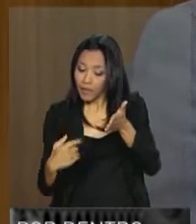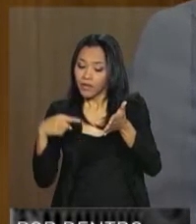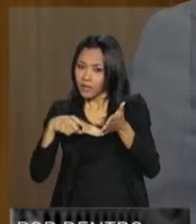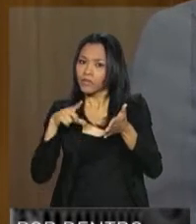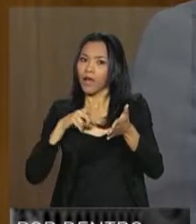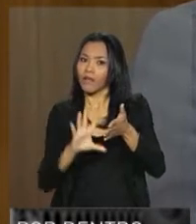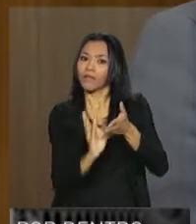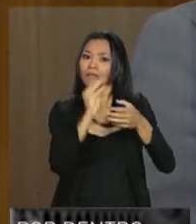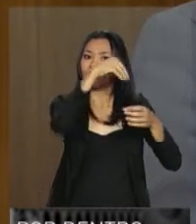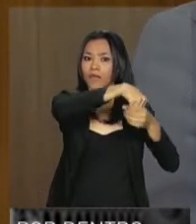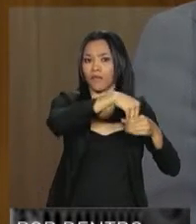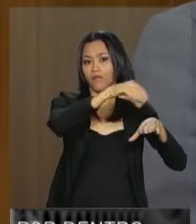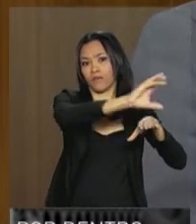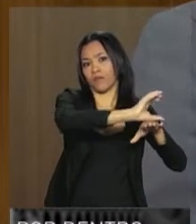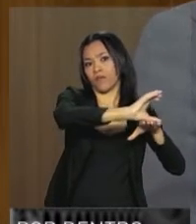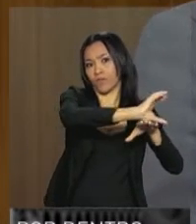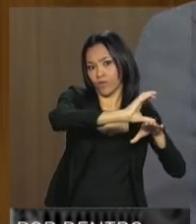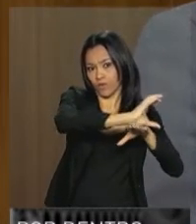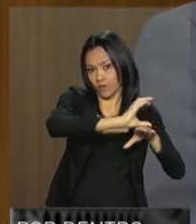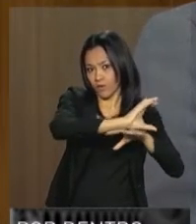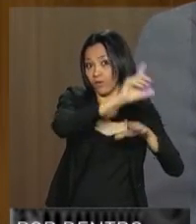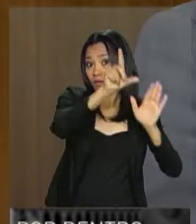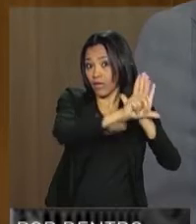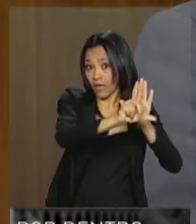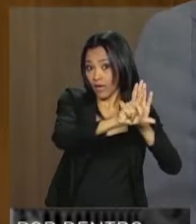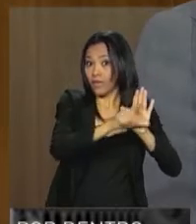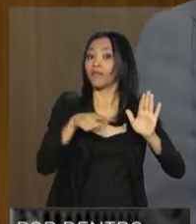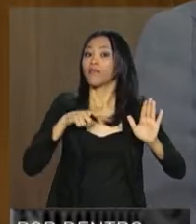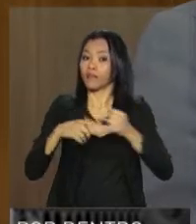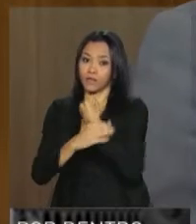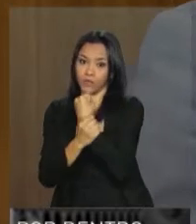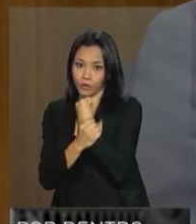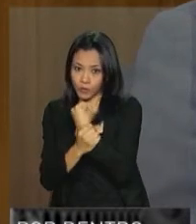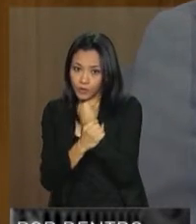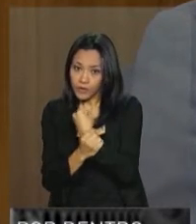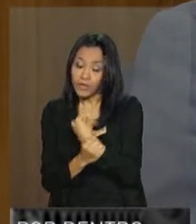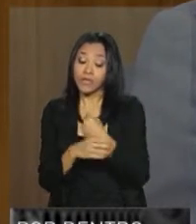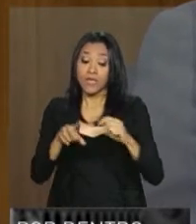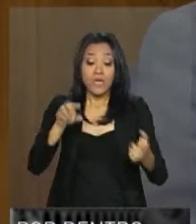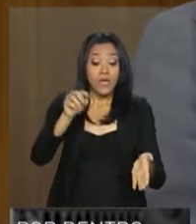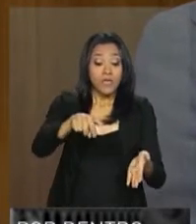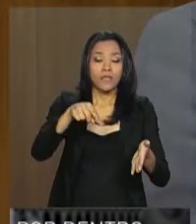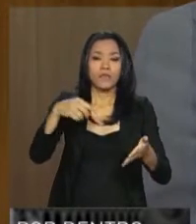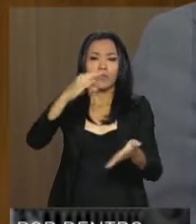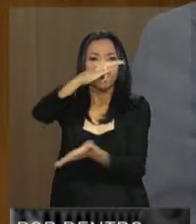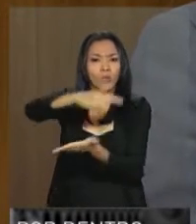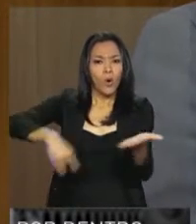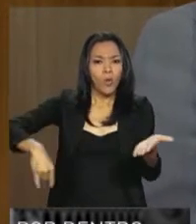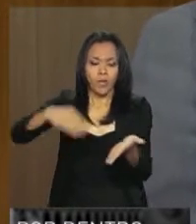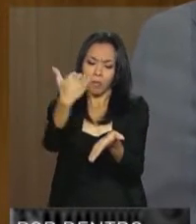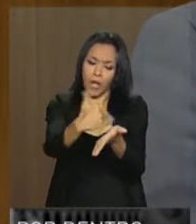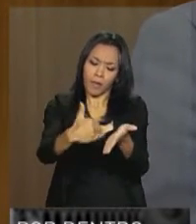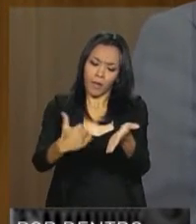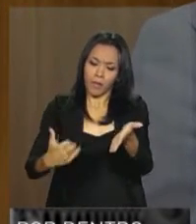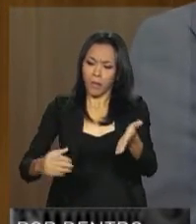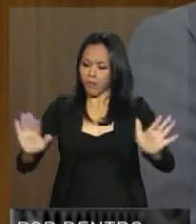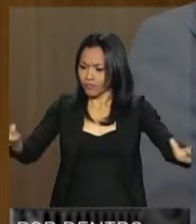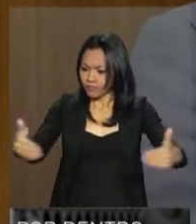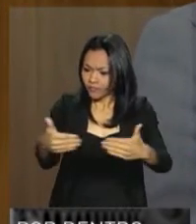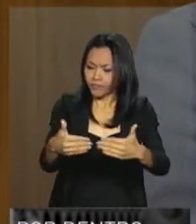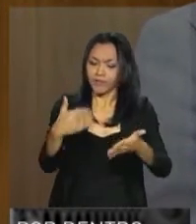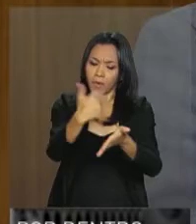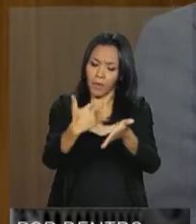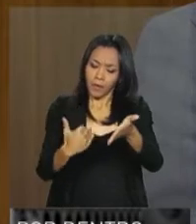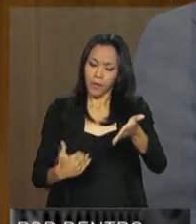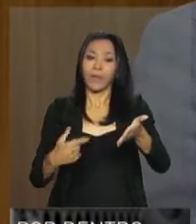haverá segurança jurídica aquilo que for definido nos acordos coletivos em acordo com a lei terá força